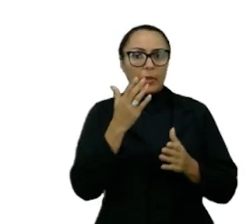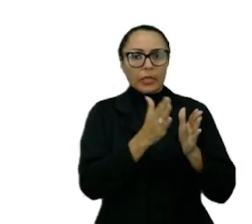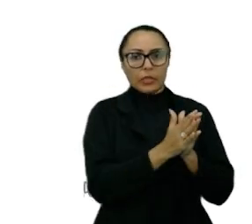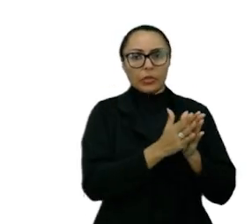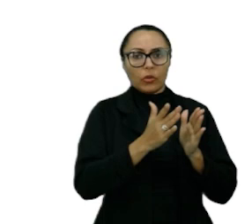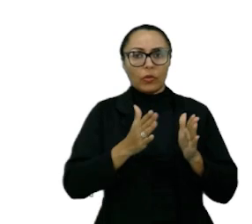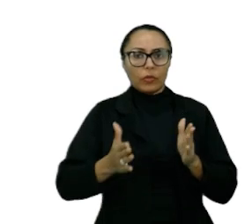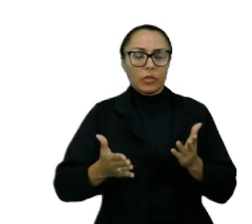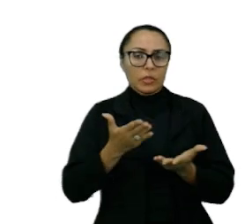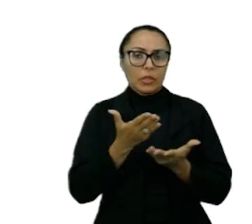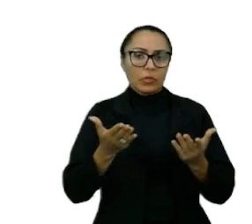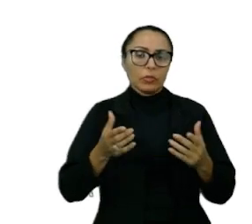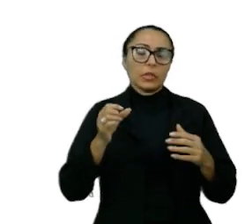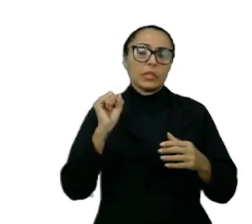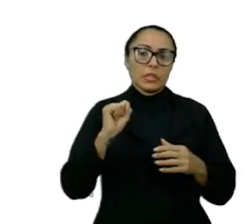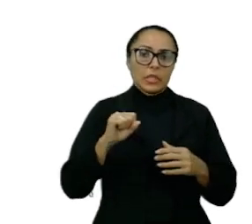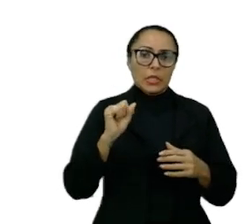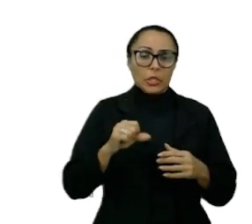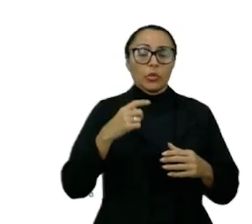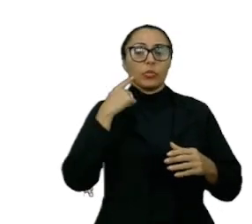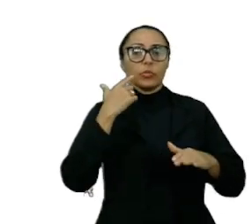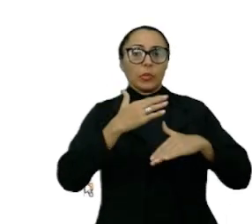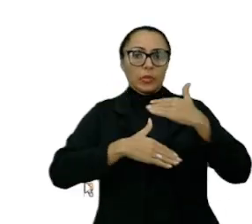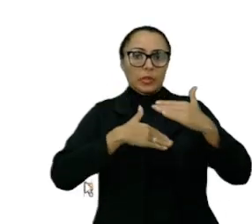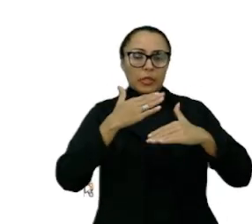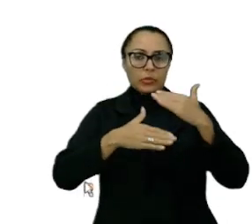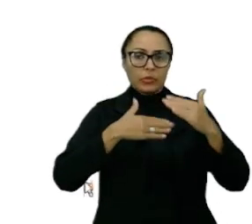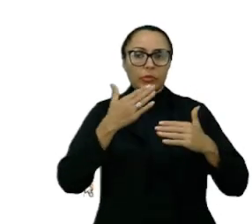conclusões obtidas nos processos,